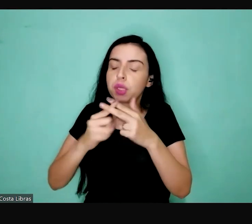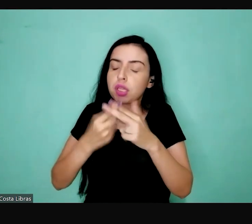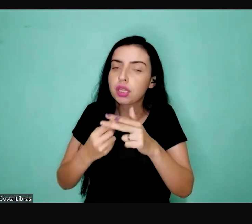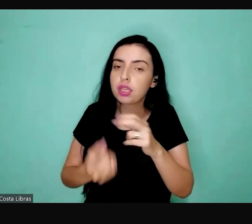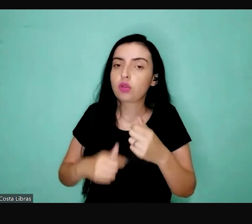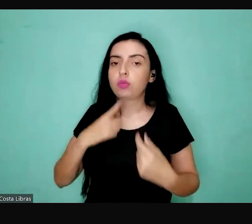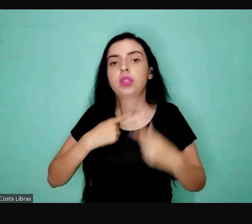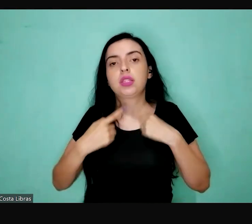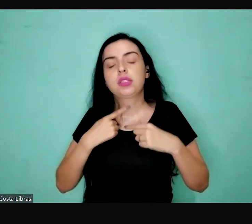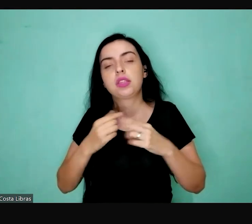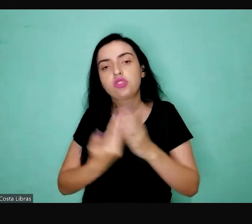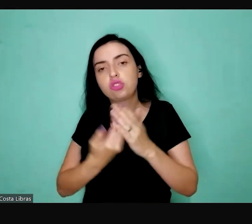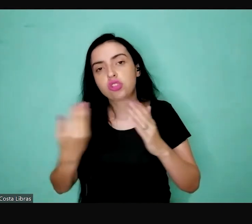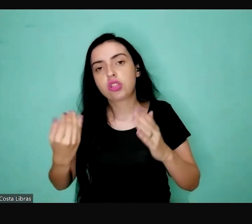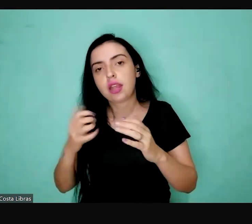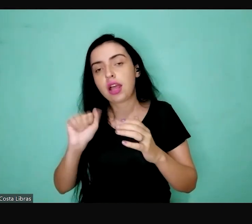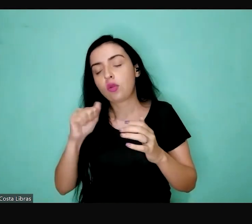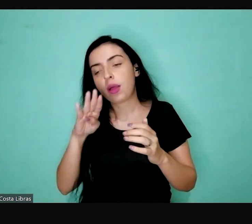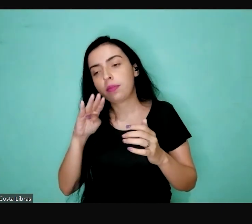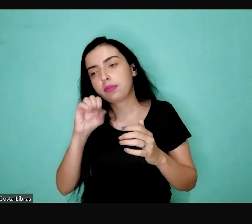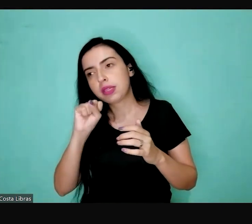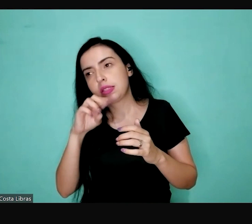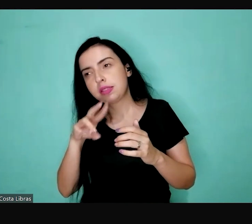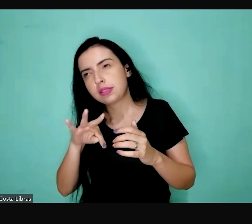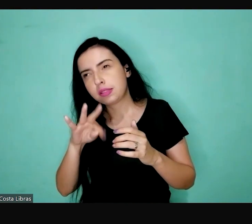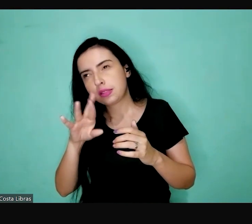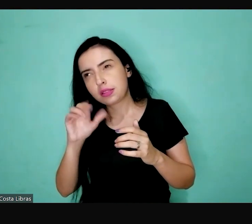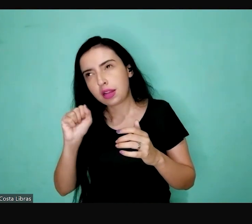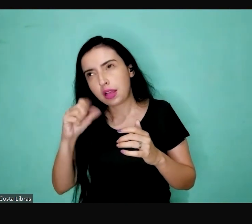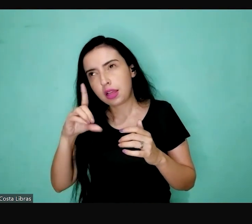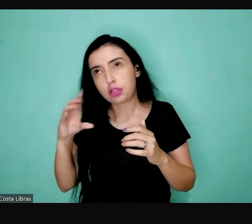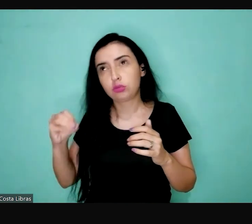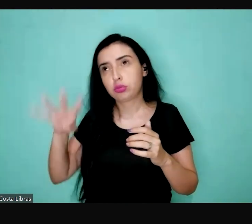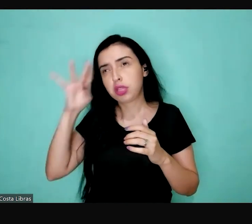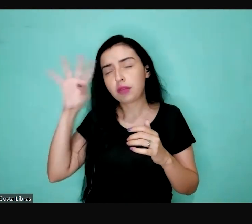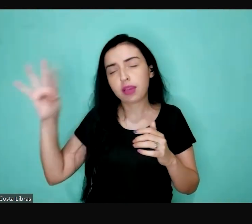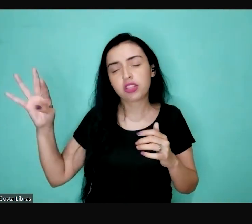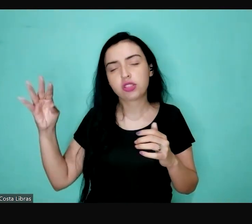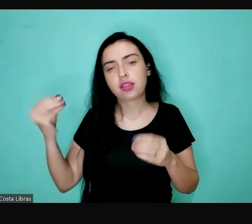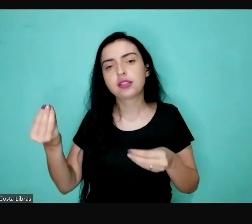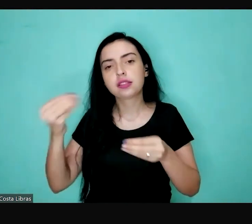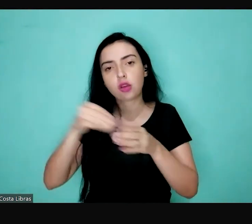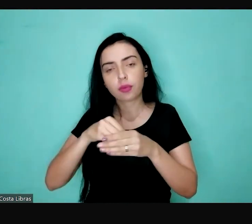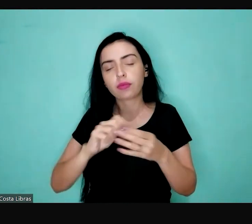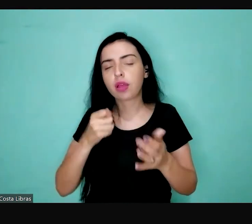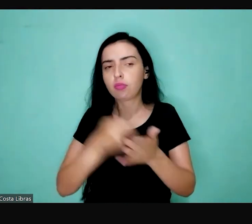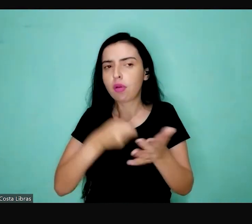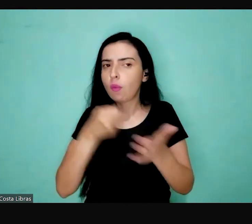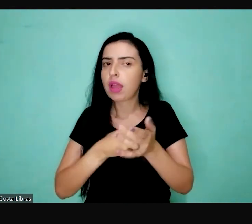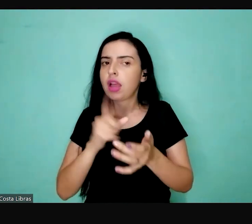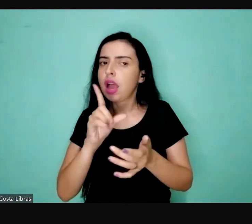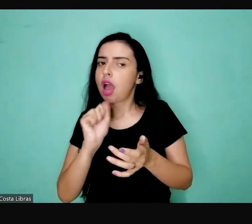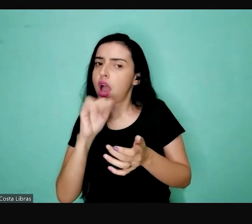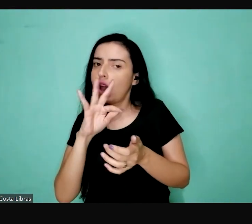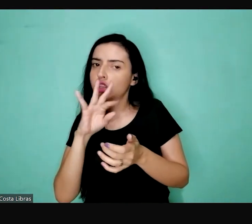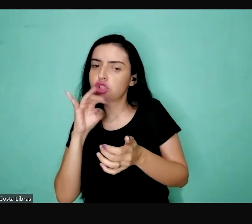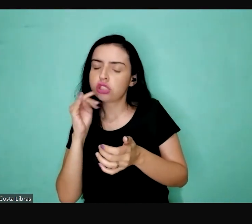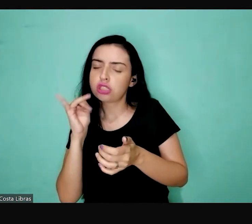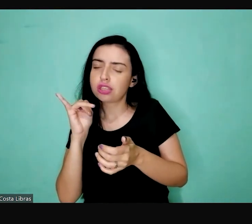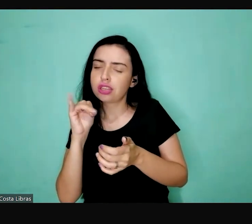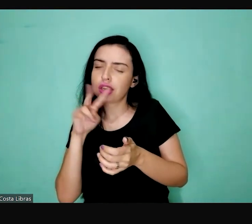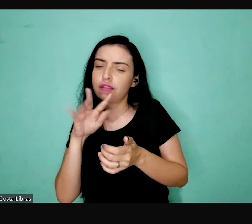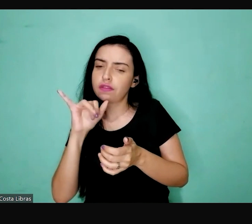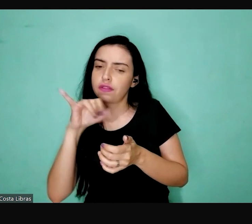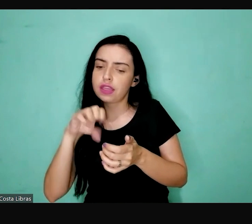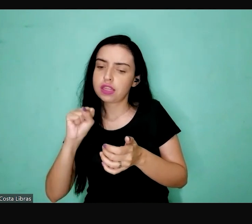de tirar do abstrato uma solução para o caso concreto é ativismo. Né? Então, a diferença entre marco interpretativo,